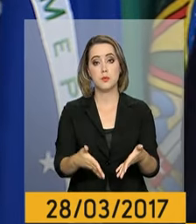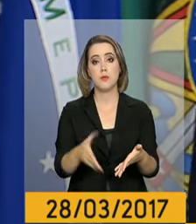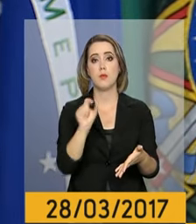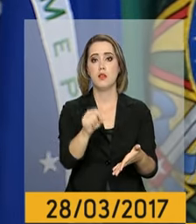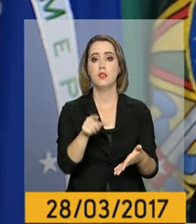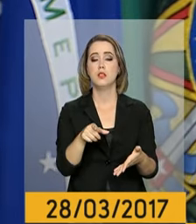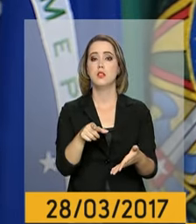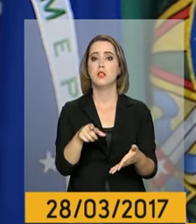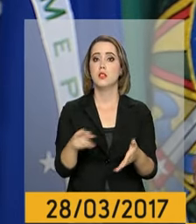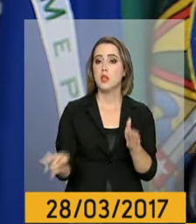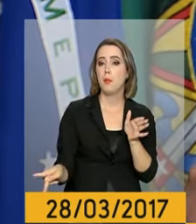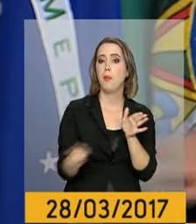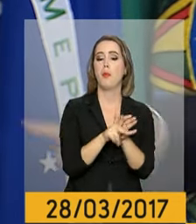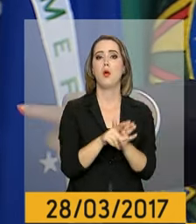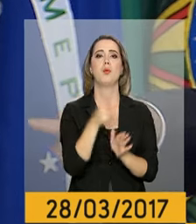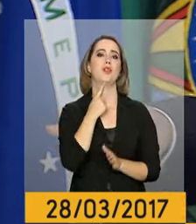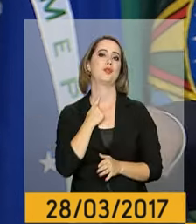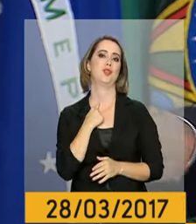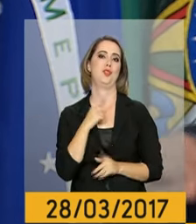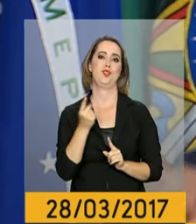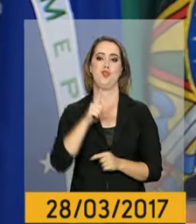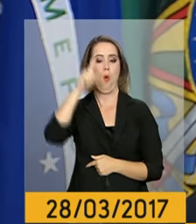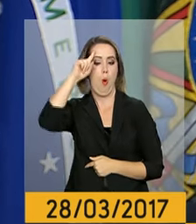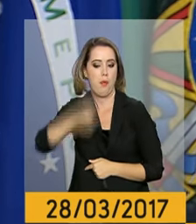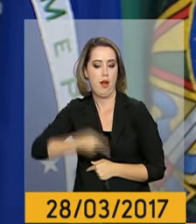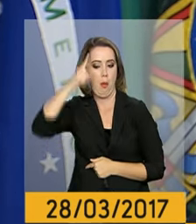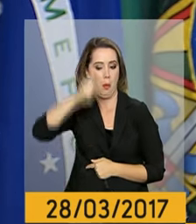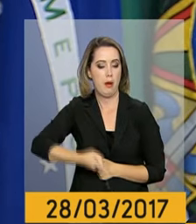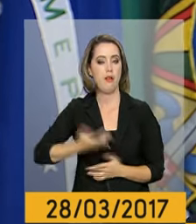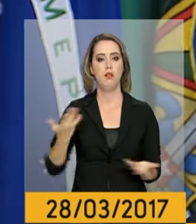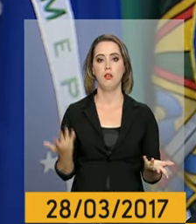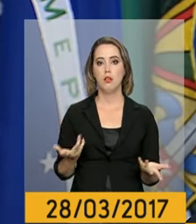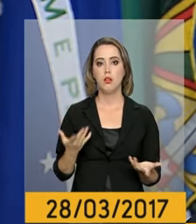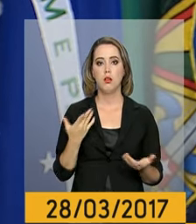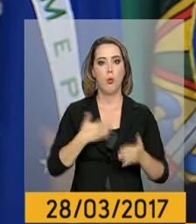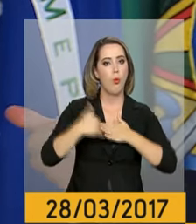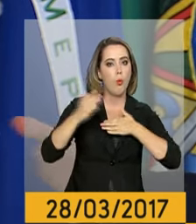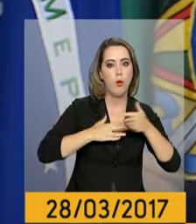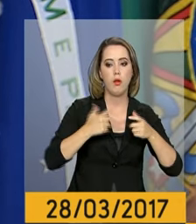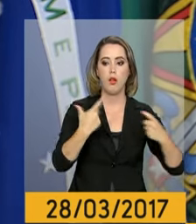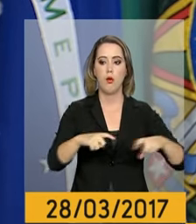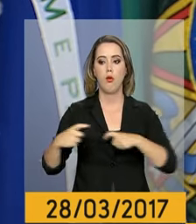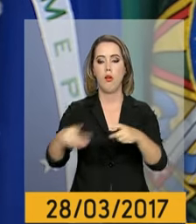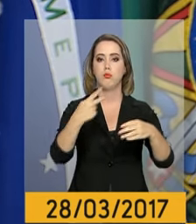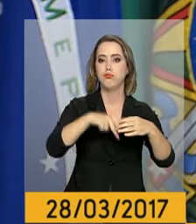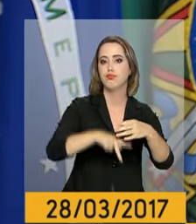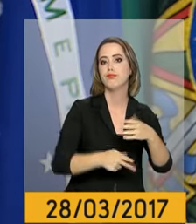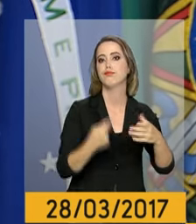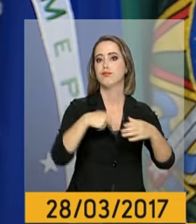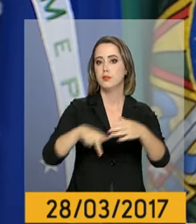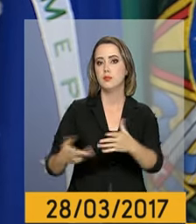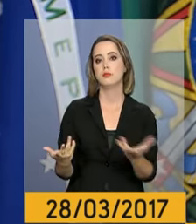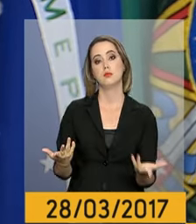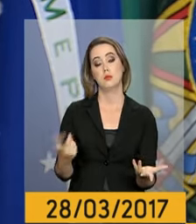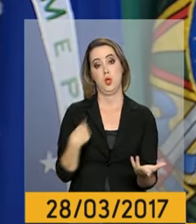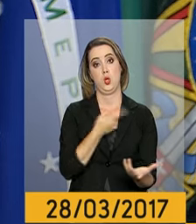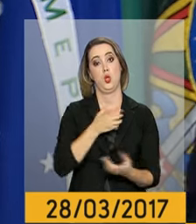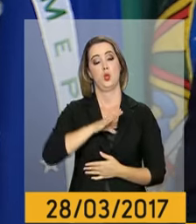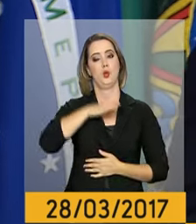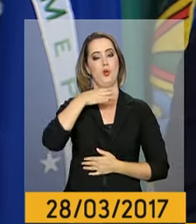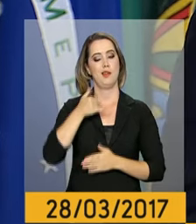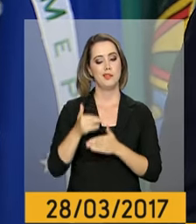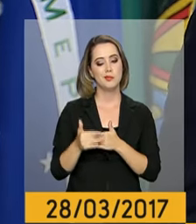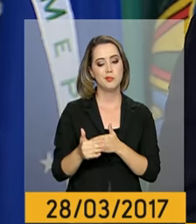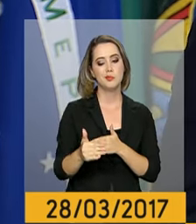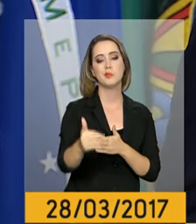naquilo que for do seu interesse e não Obrigatoriamente ingressar em toda e qualquer exploração e nós tivemos a coragem de levar